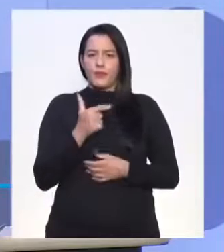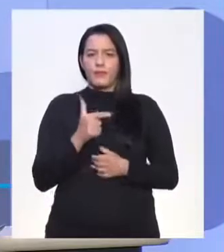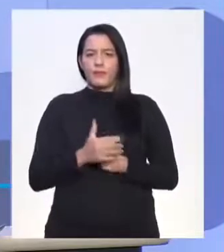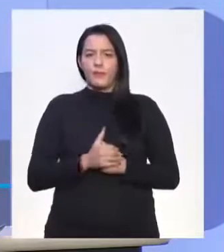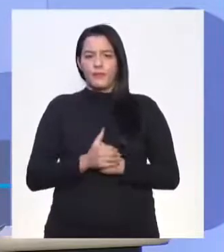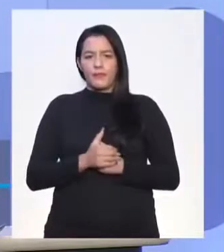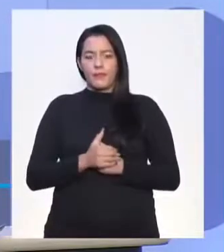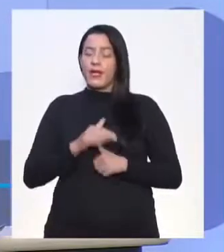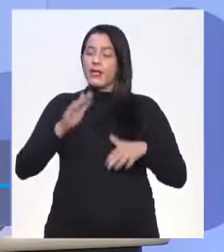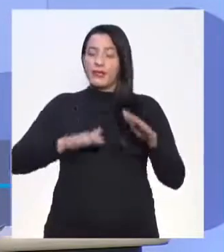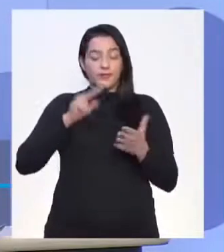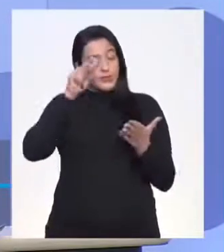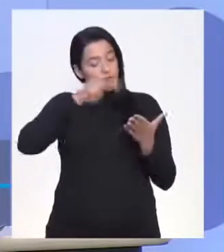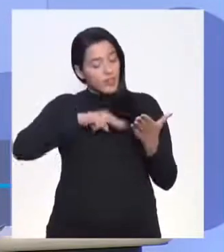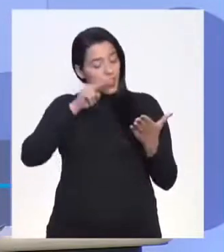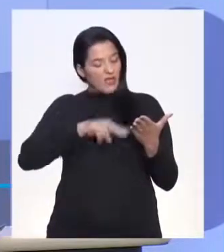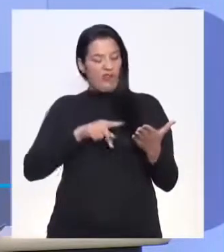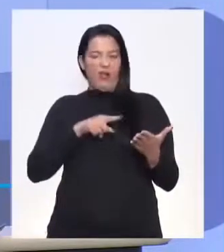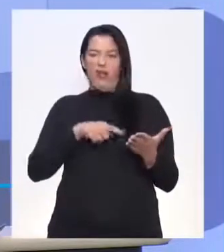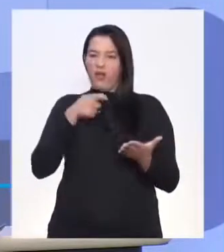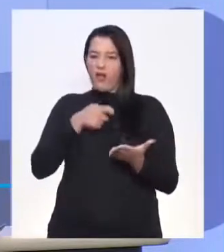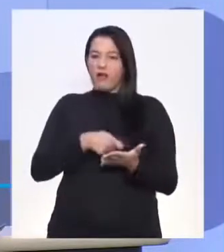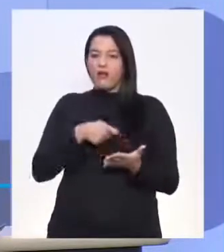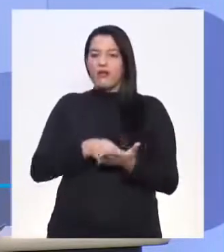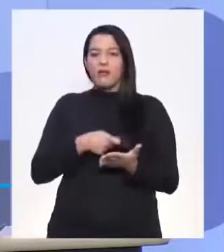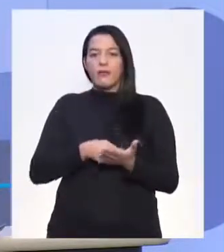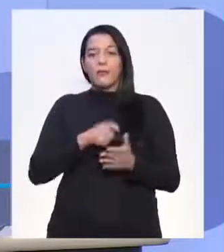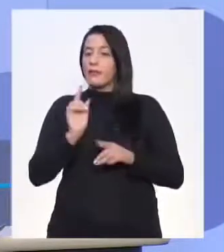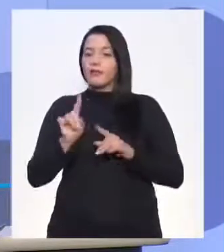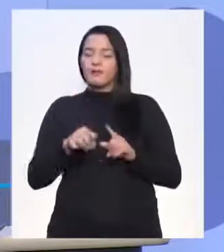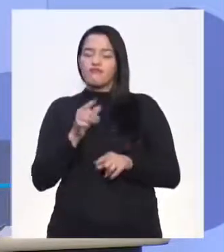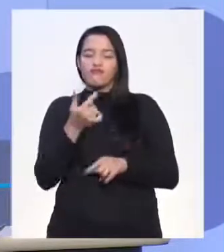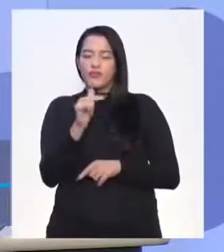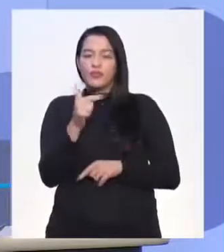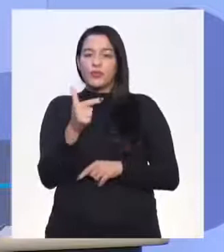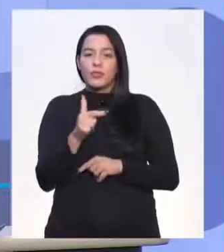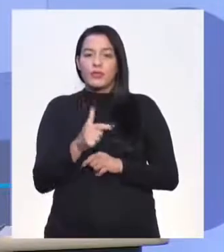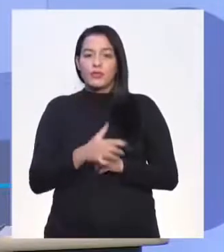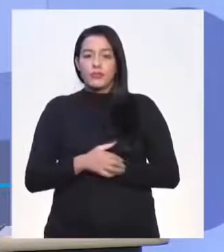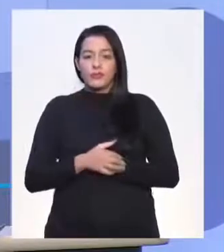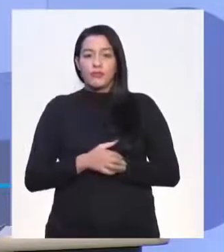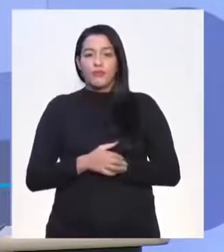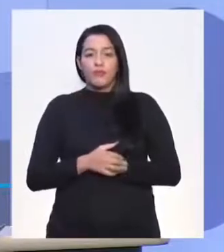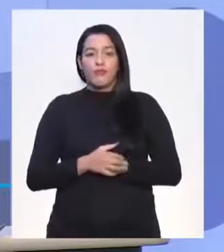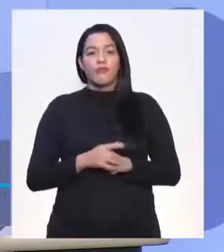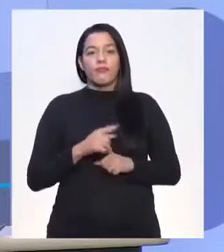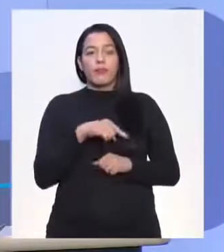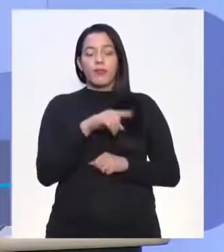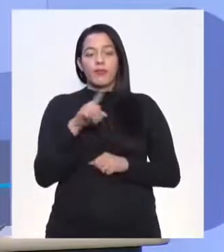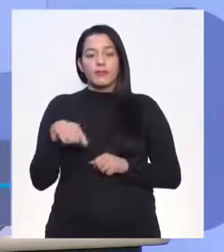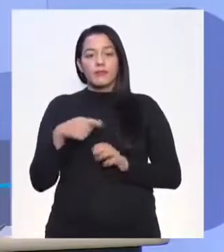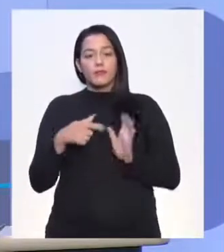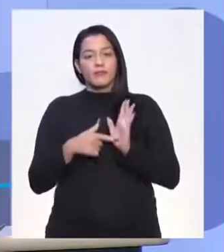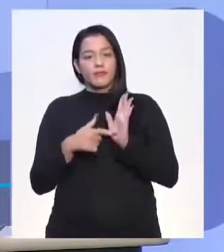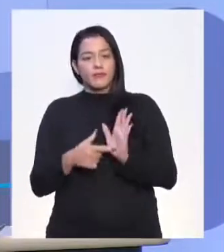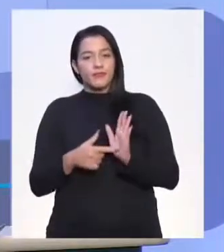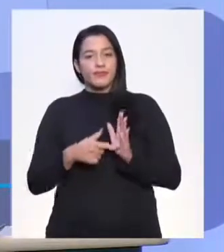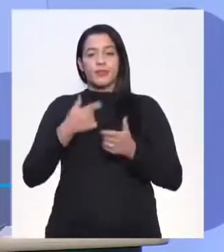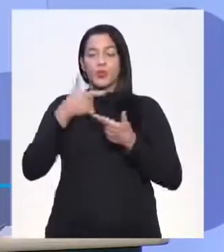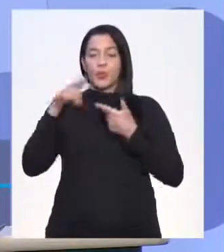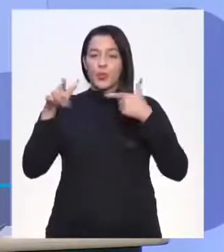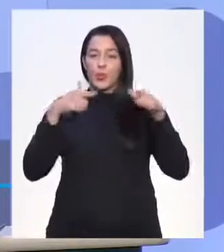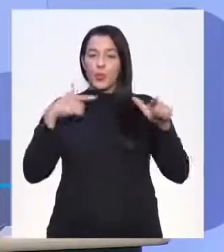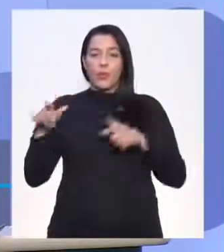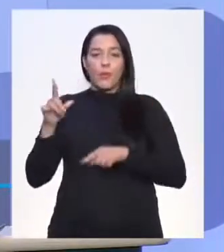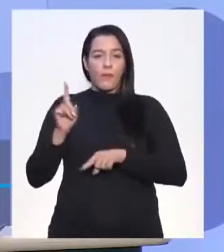quanto parece. Tá? A gente vai depois fazer perguntas. Ele não é tão radical assim, não. Ele traz vários outros